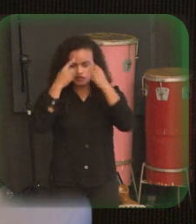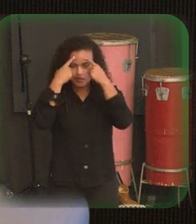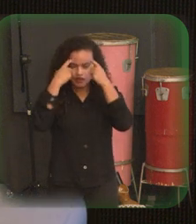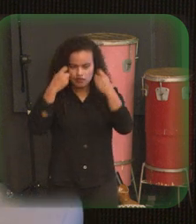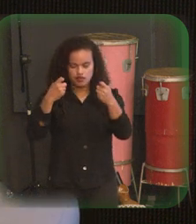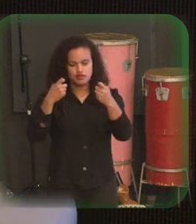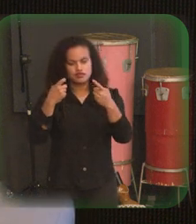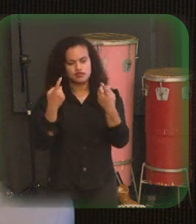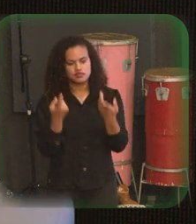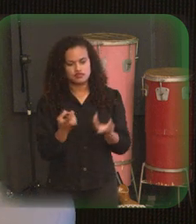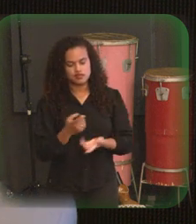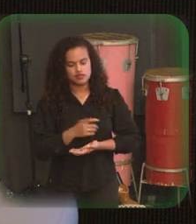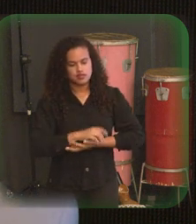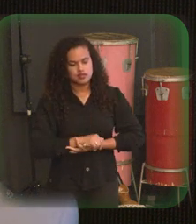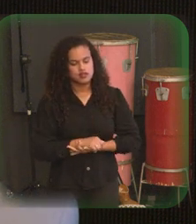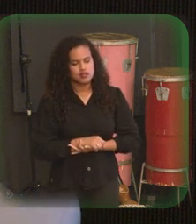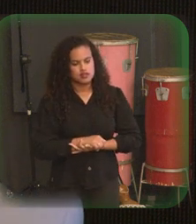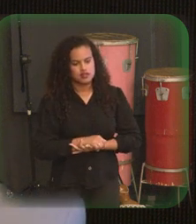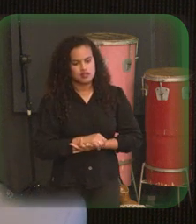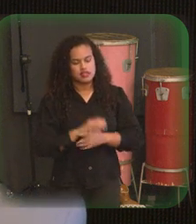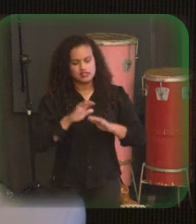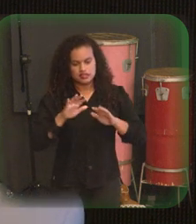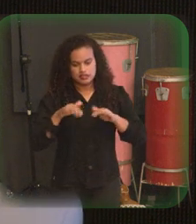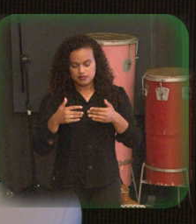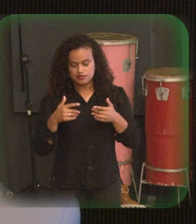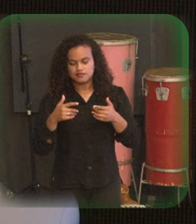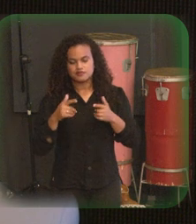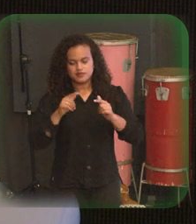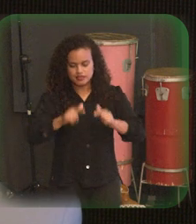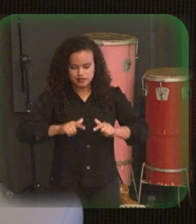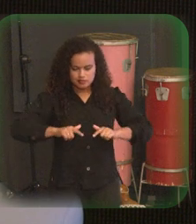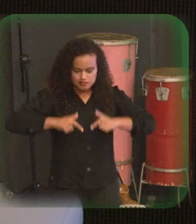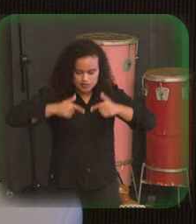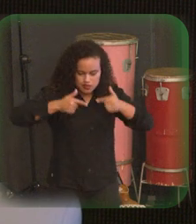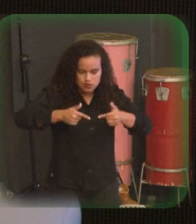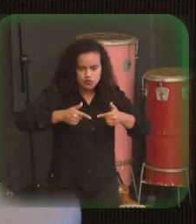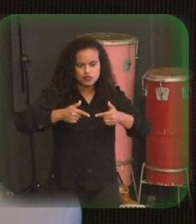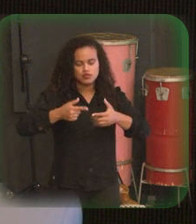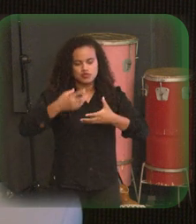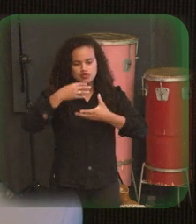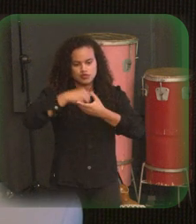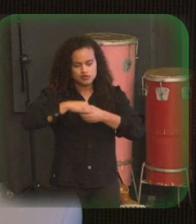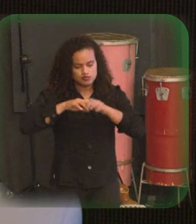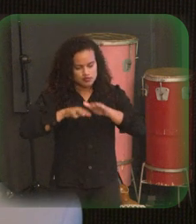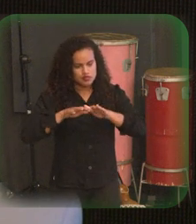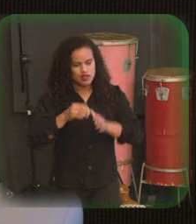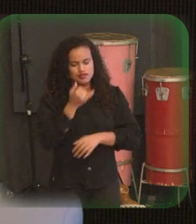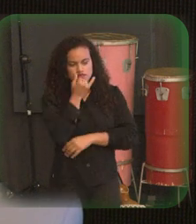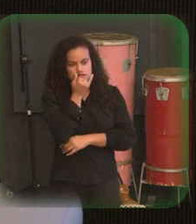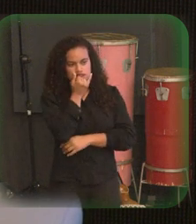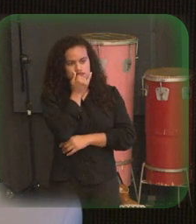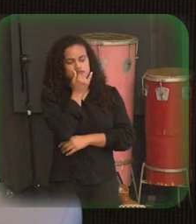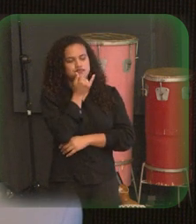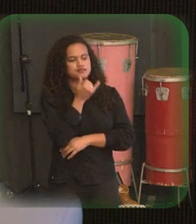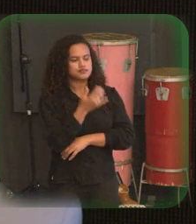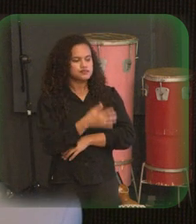E foi através dessa luta, no ativismo, desculpa, gente,